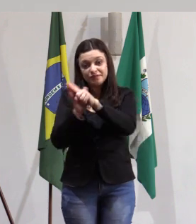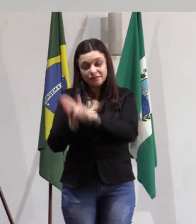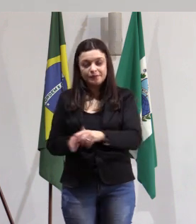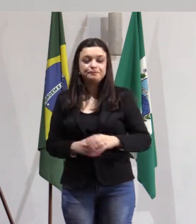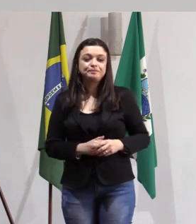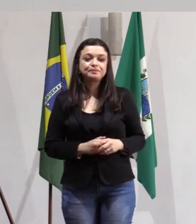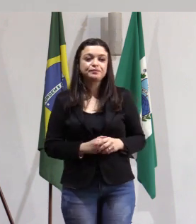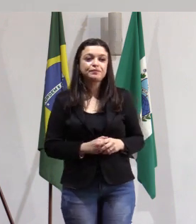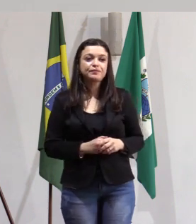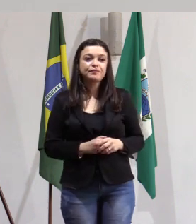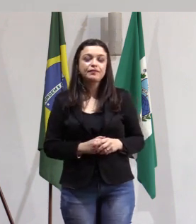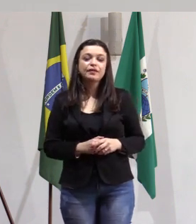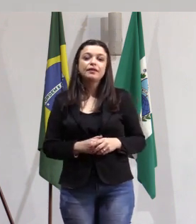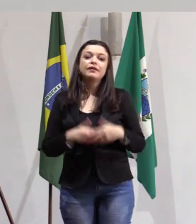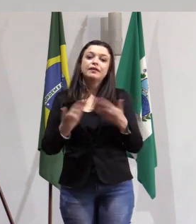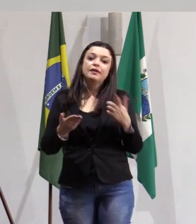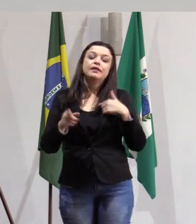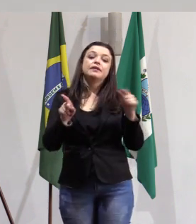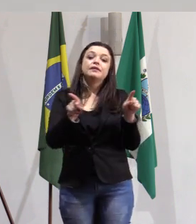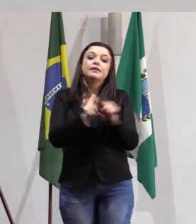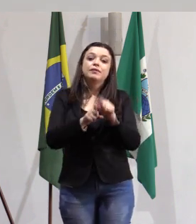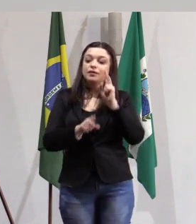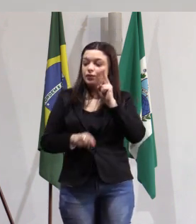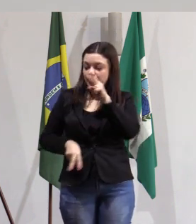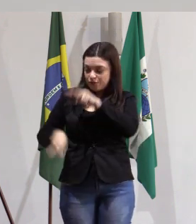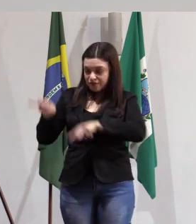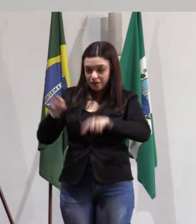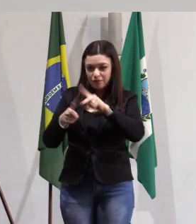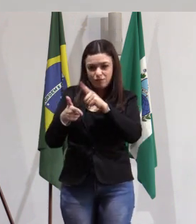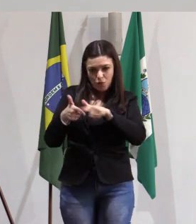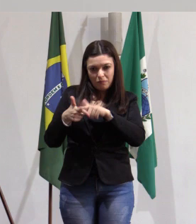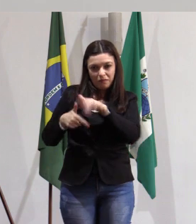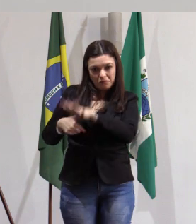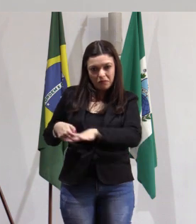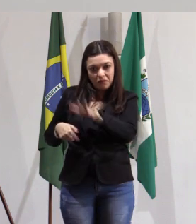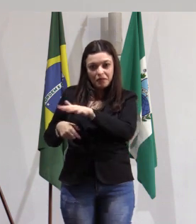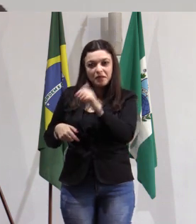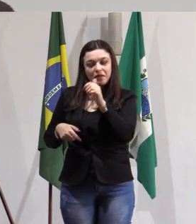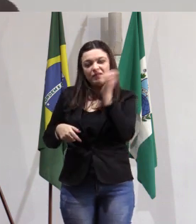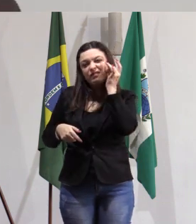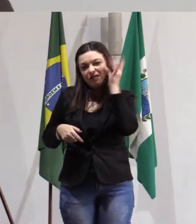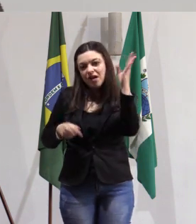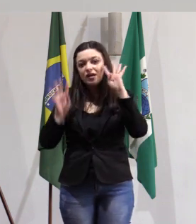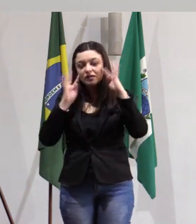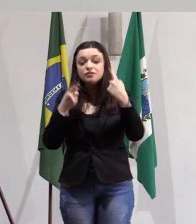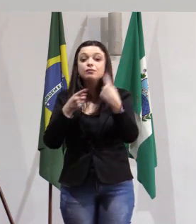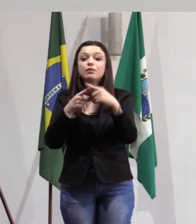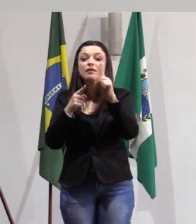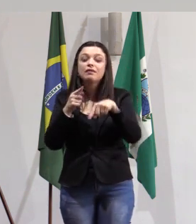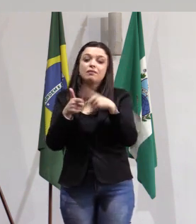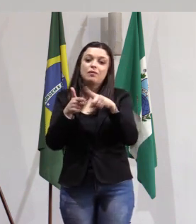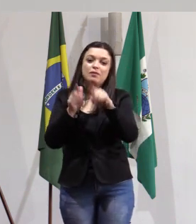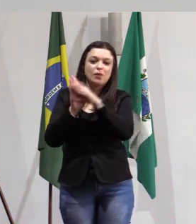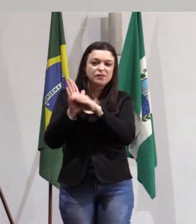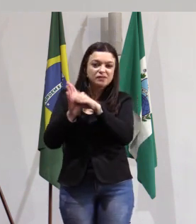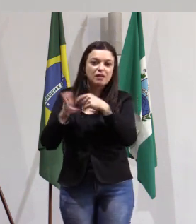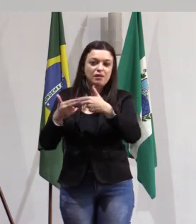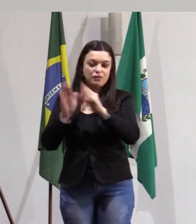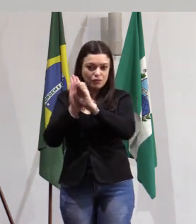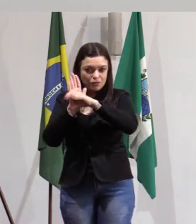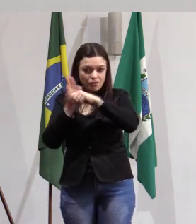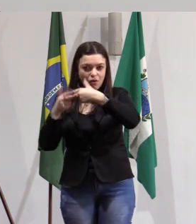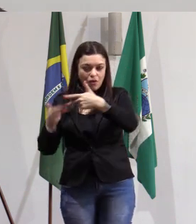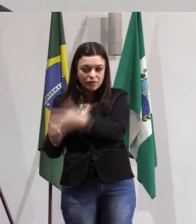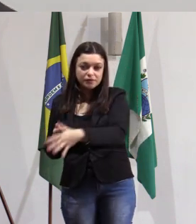Uma segunda ordem de problemas, esses primeiros talvez sejam mais facilmente resolvidos, são